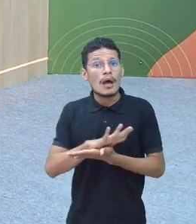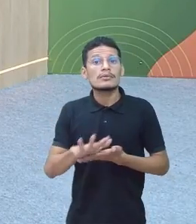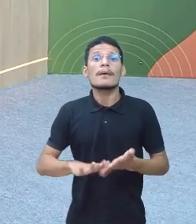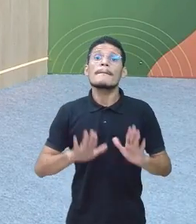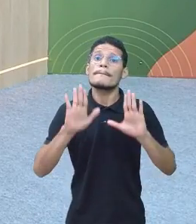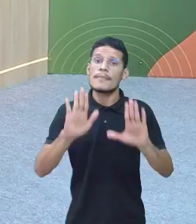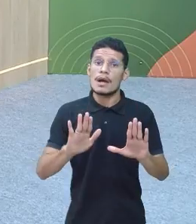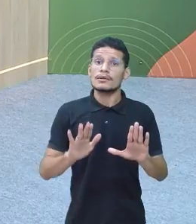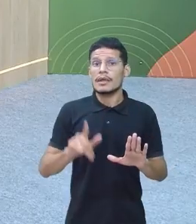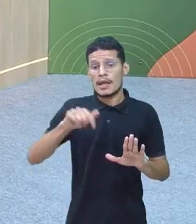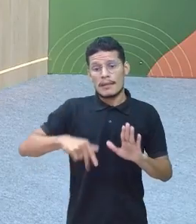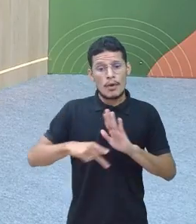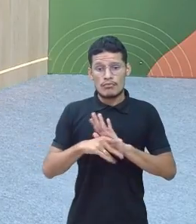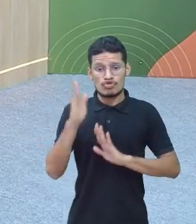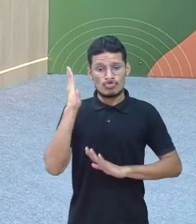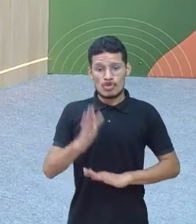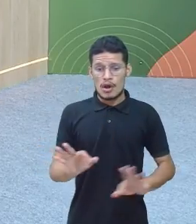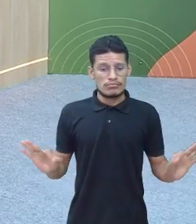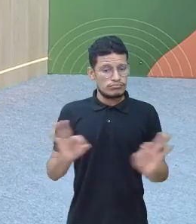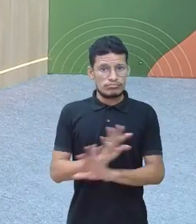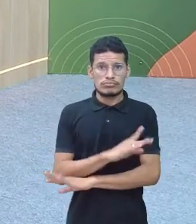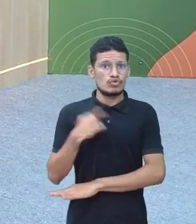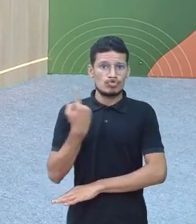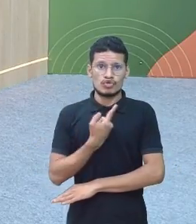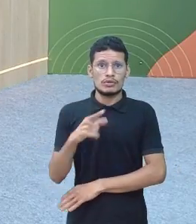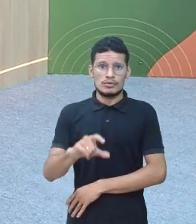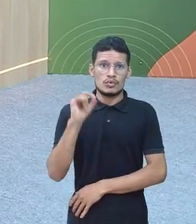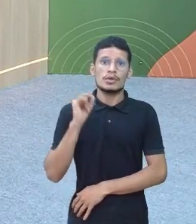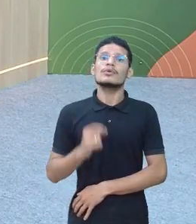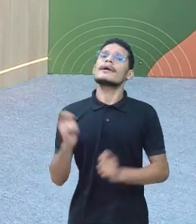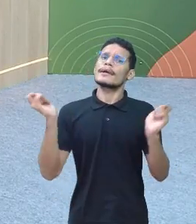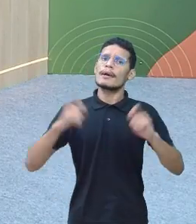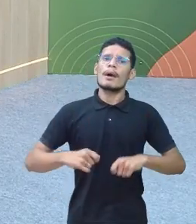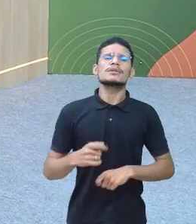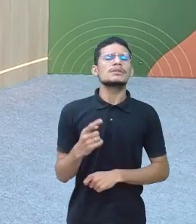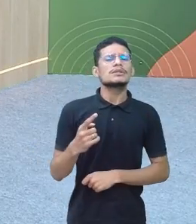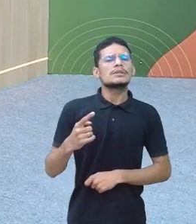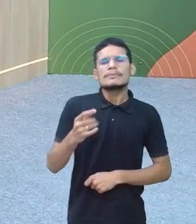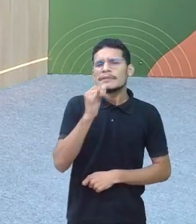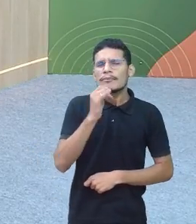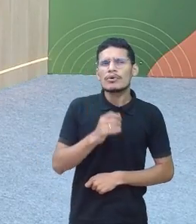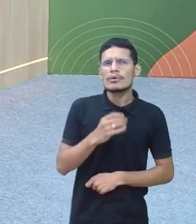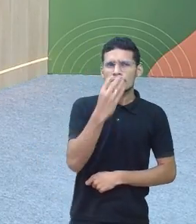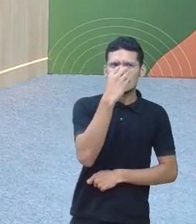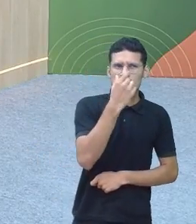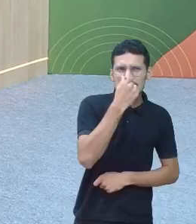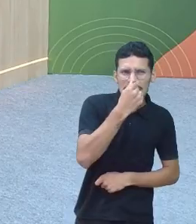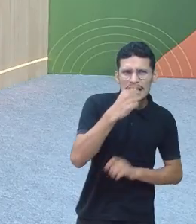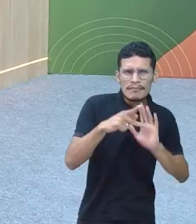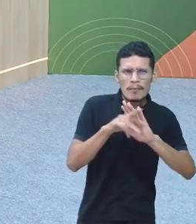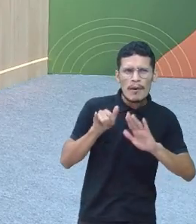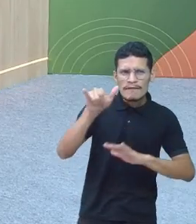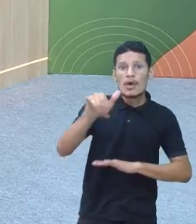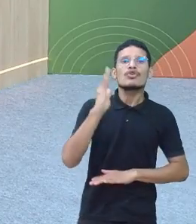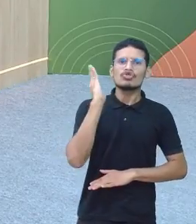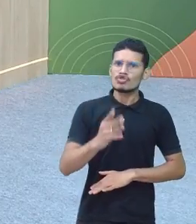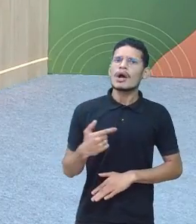convencionou de que é desse jeito. E eu consigo associar muito rapidamente. Então, quando eu digo nariz do avião, eu sei que eu estou falando